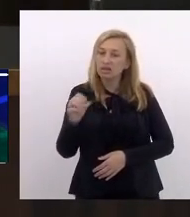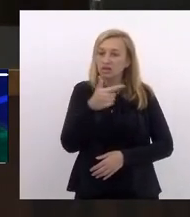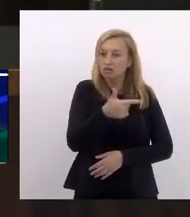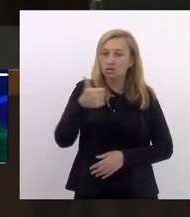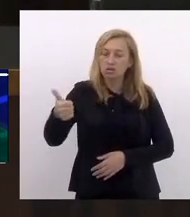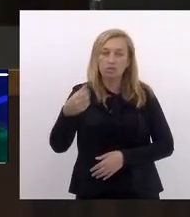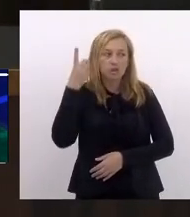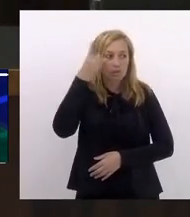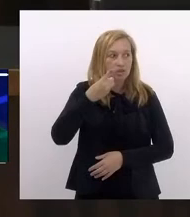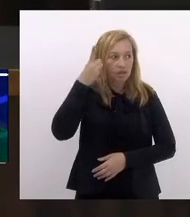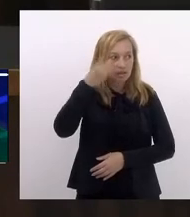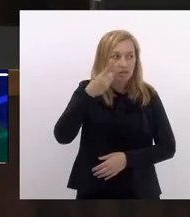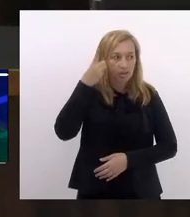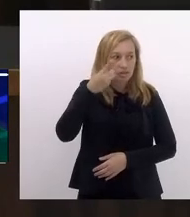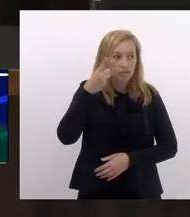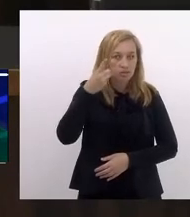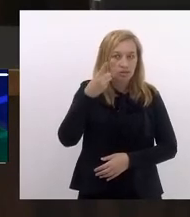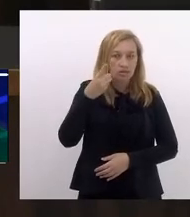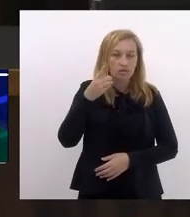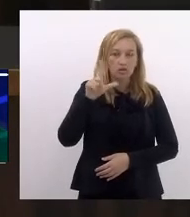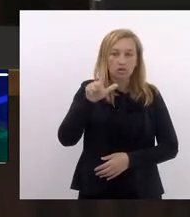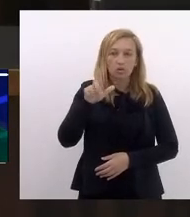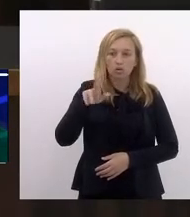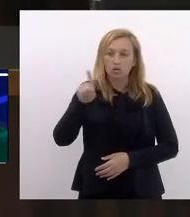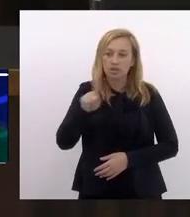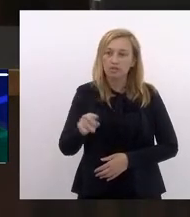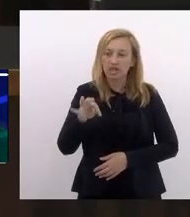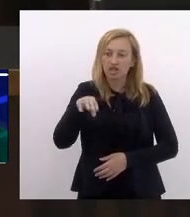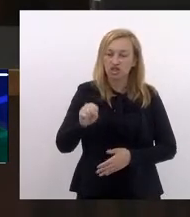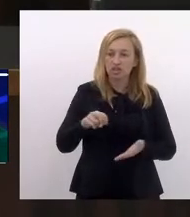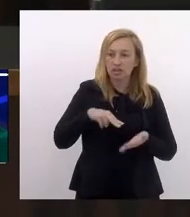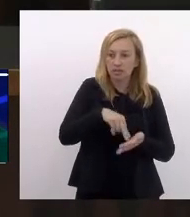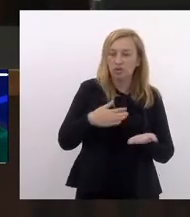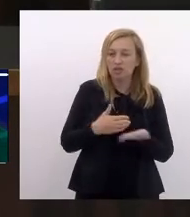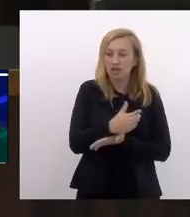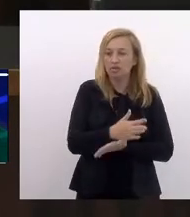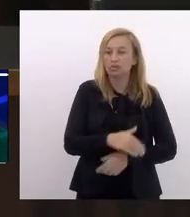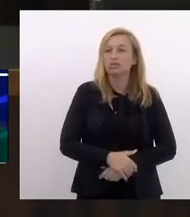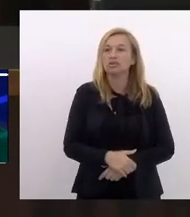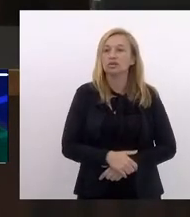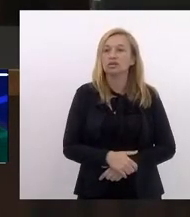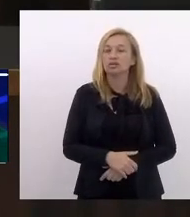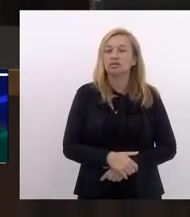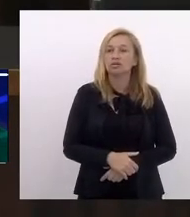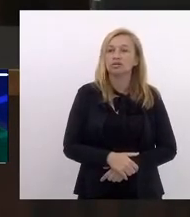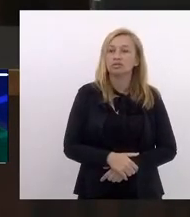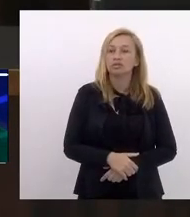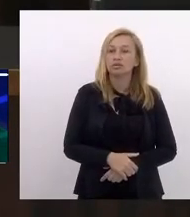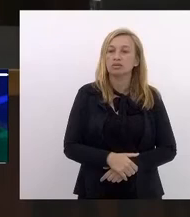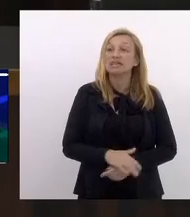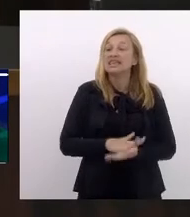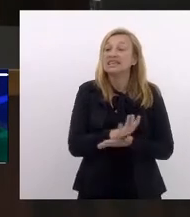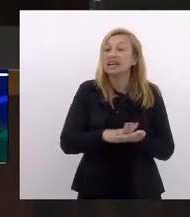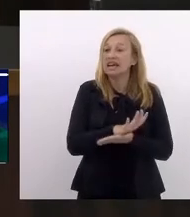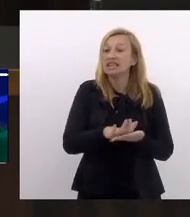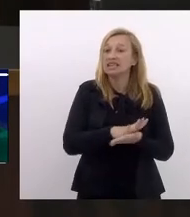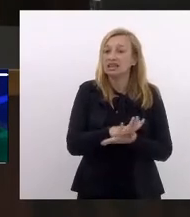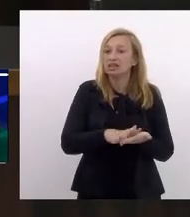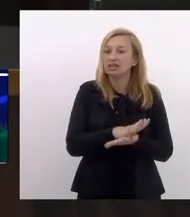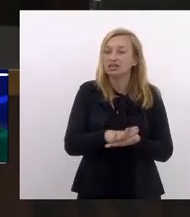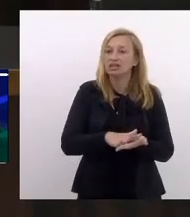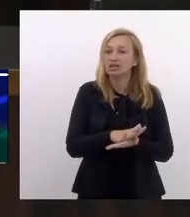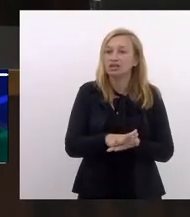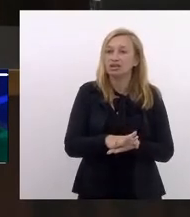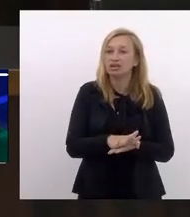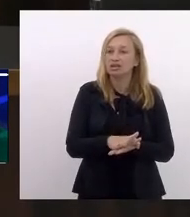4.770/2021, de autoria do deputado Luiz Martins. Senhores que aprovam, permaneçam como estão. Aprovado. Nada mais